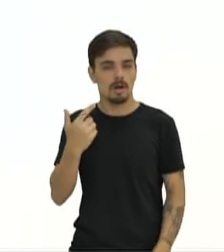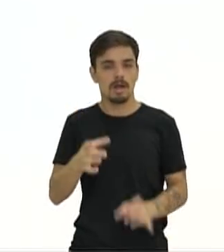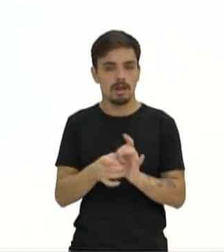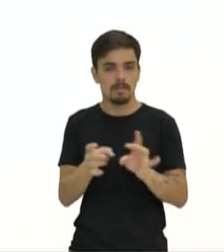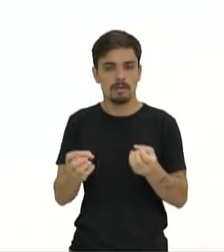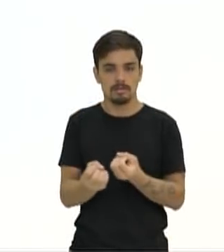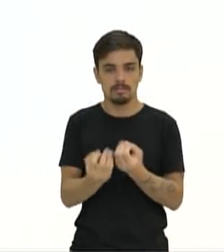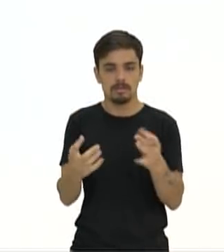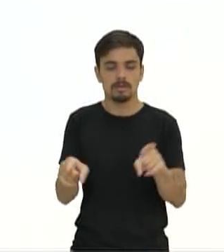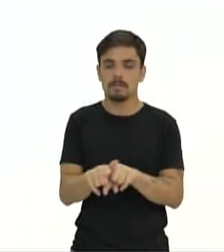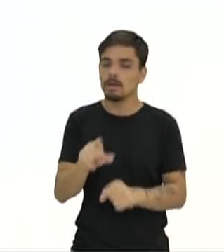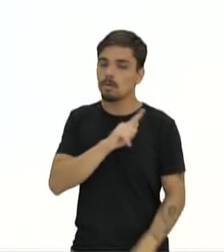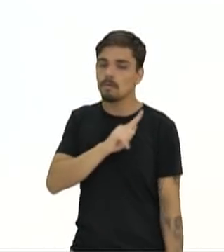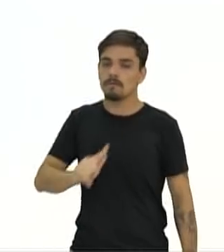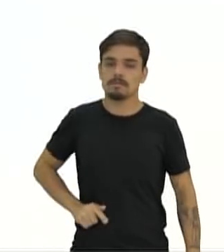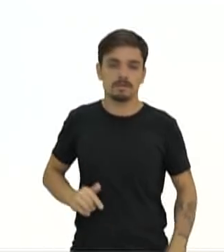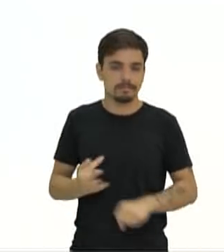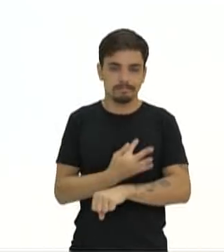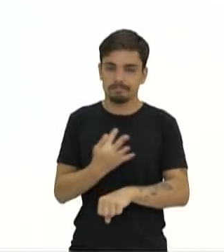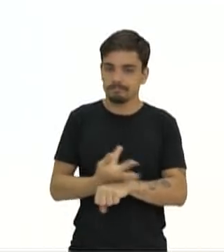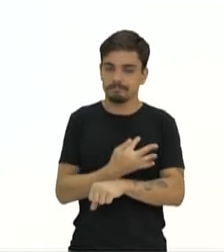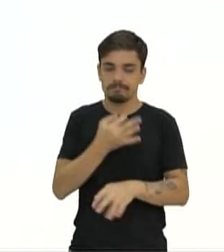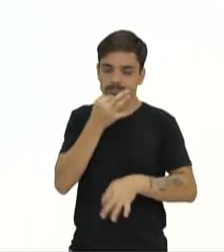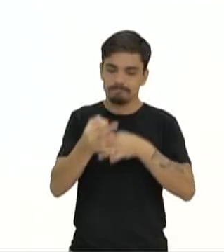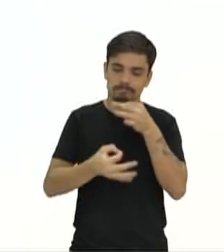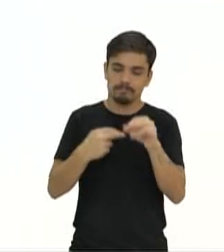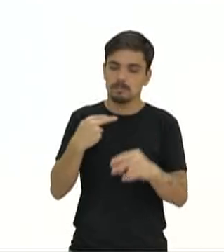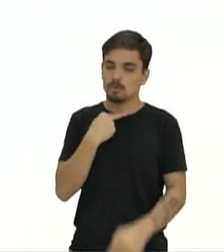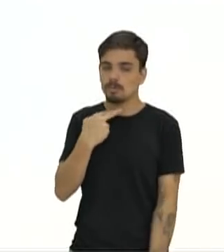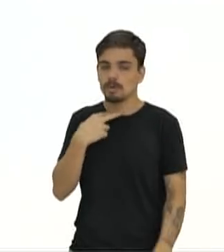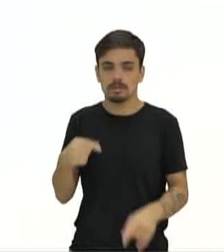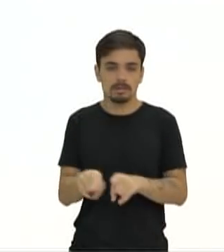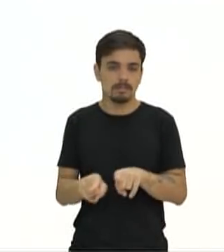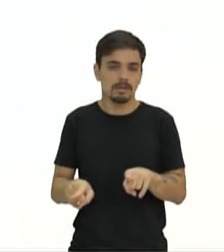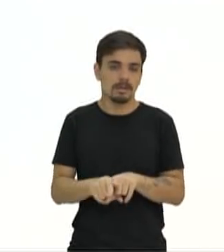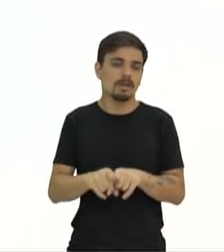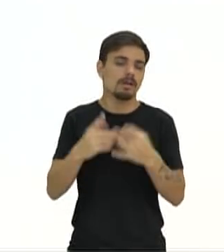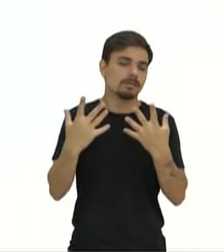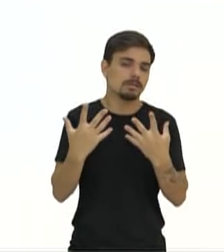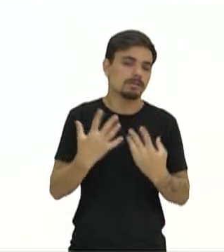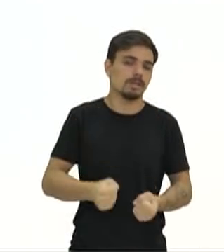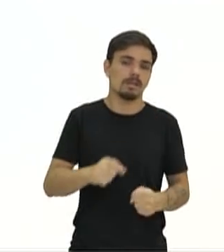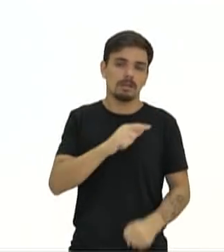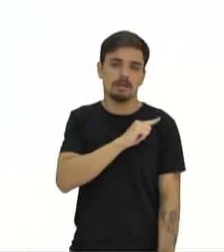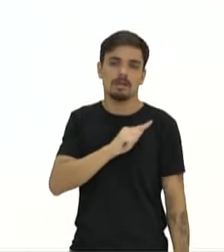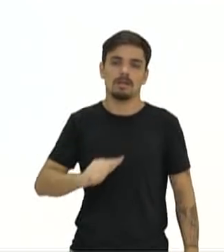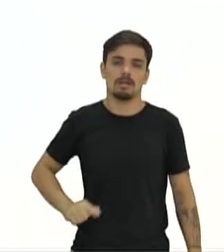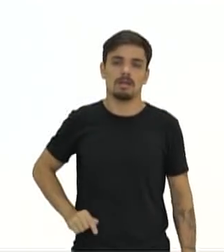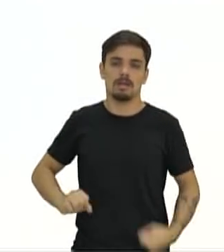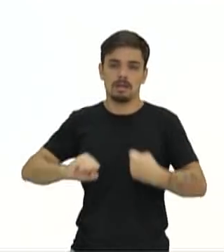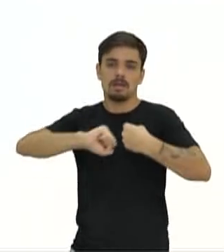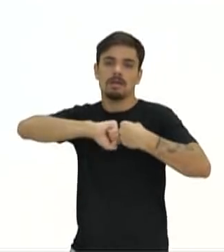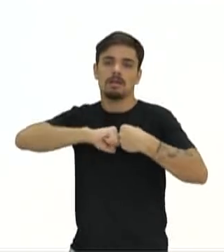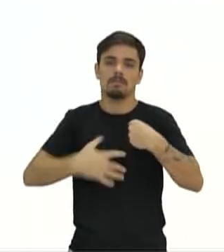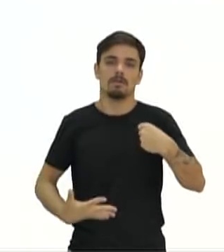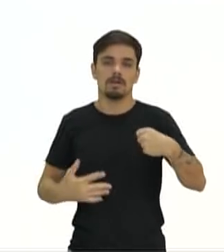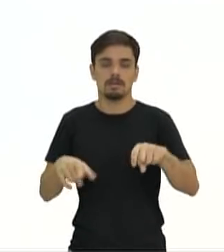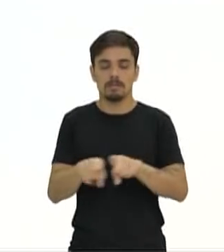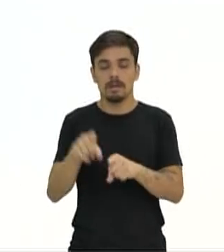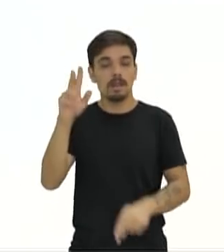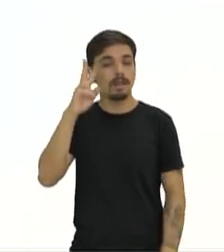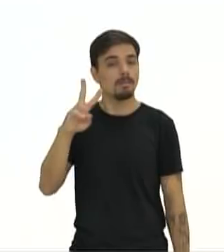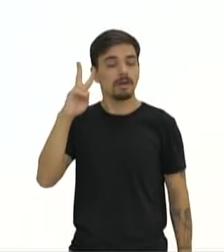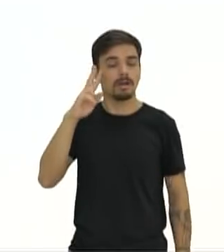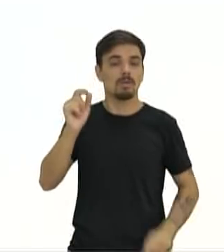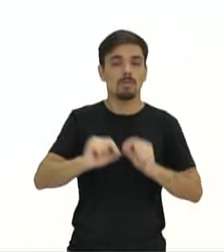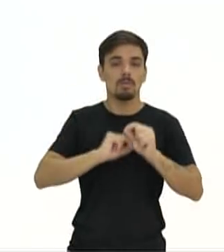Um governo que não puder suportar a crítica não pode, por definição, ser considerado um governo democrático. Lembrando,